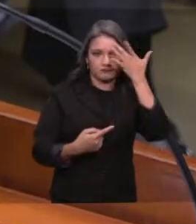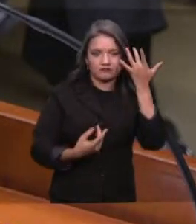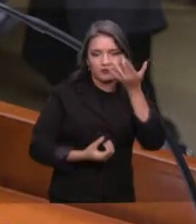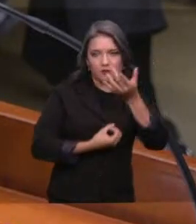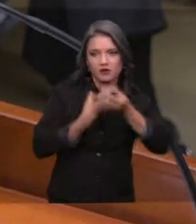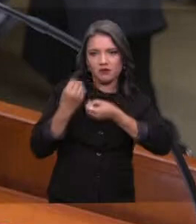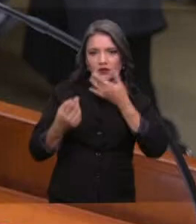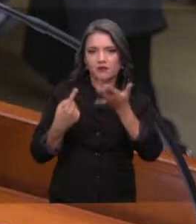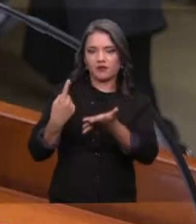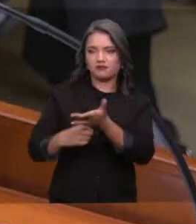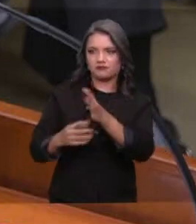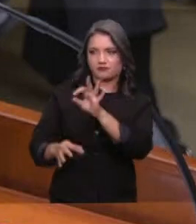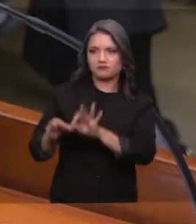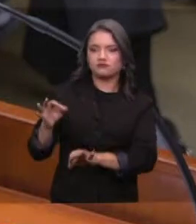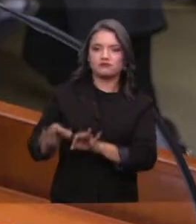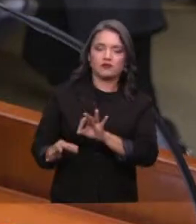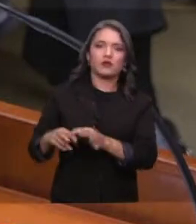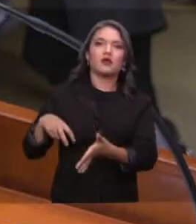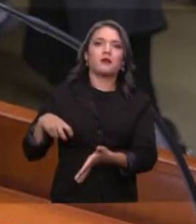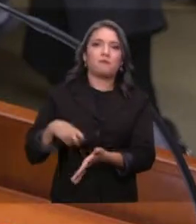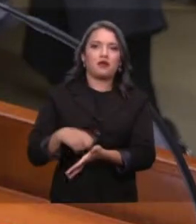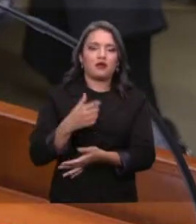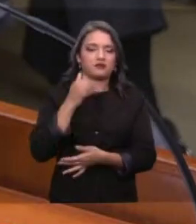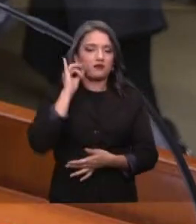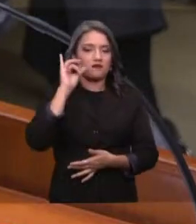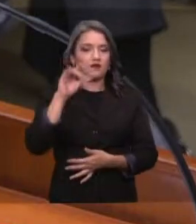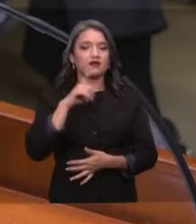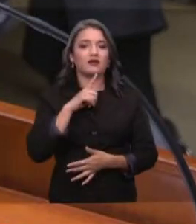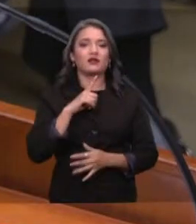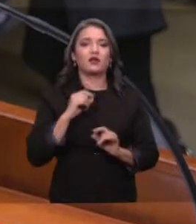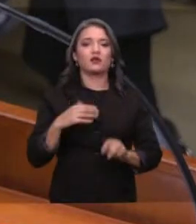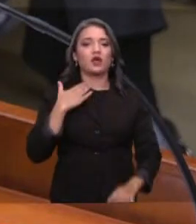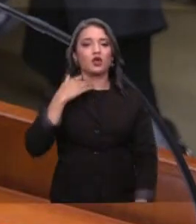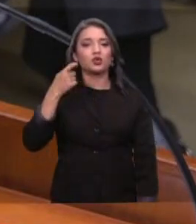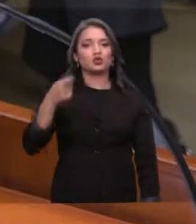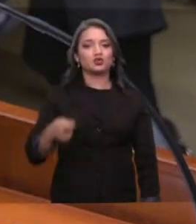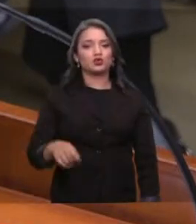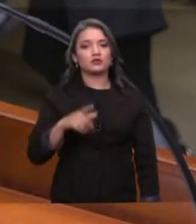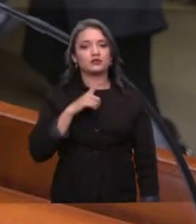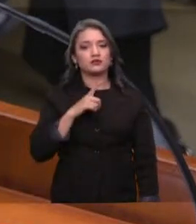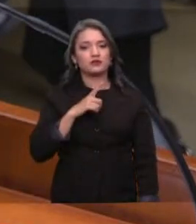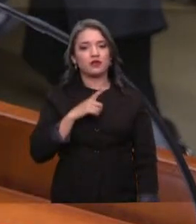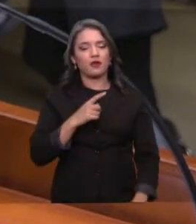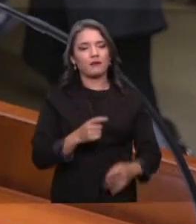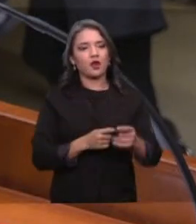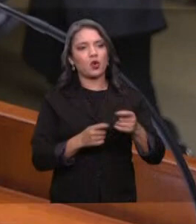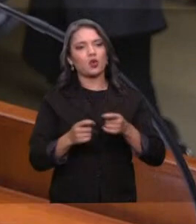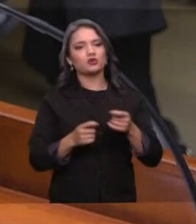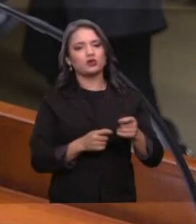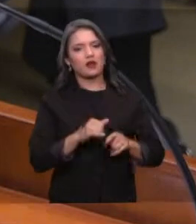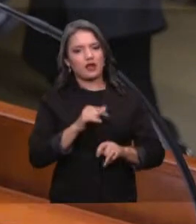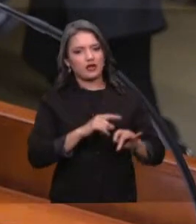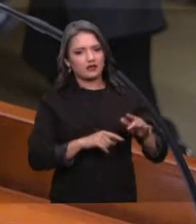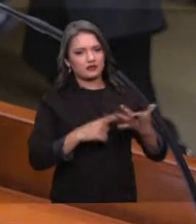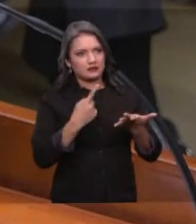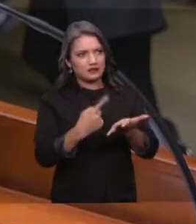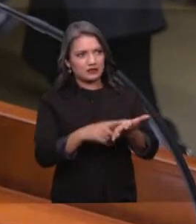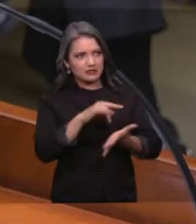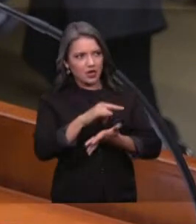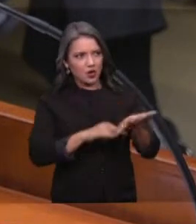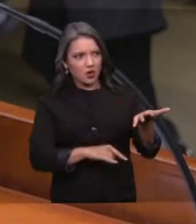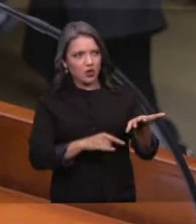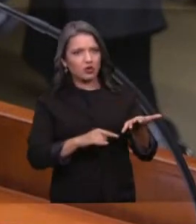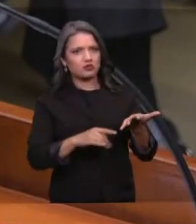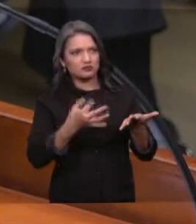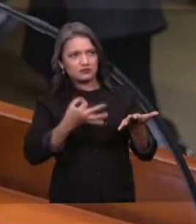foi, inclusive, colocado nos autos, a possibilidade de o juiz controlar a legalidade do acordo de não persecução penal